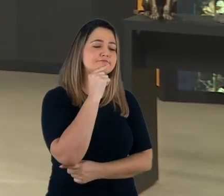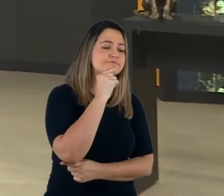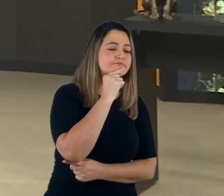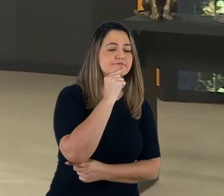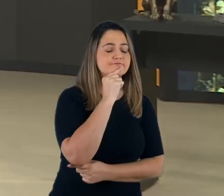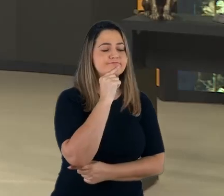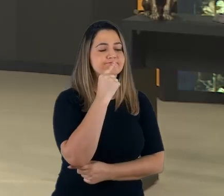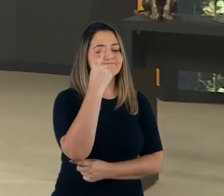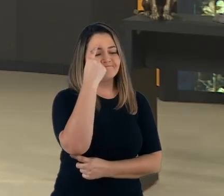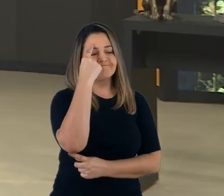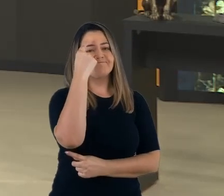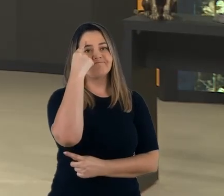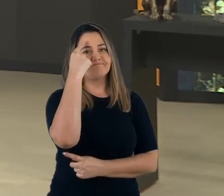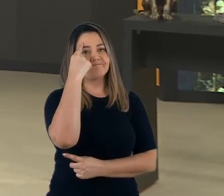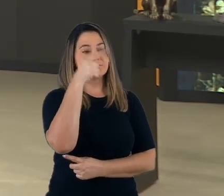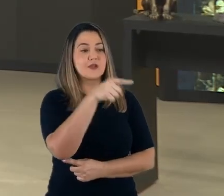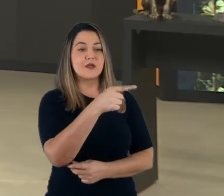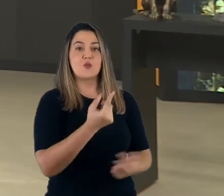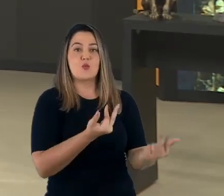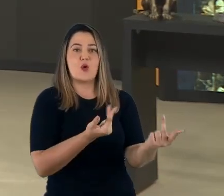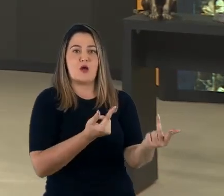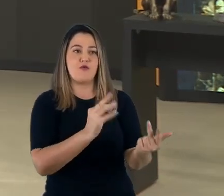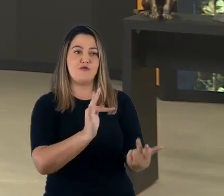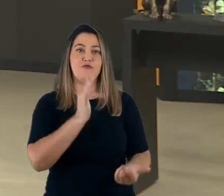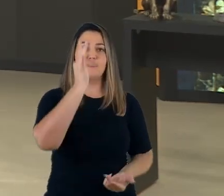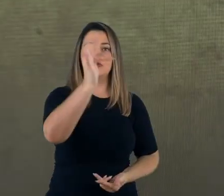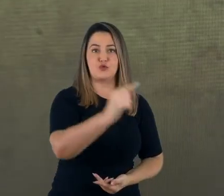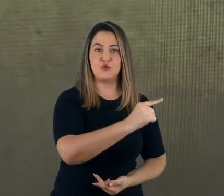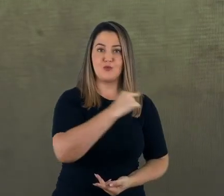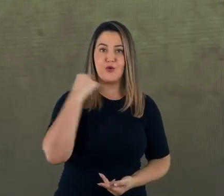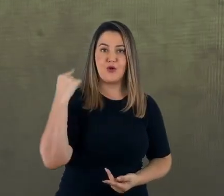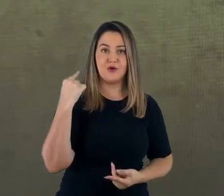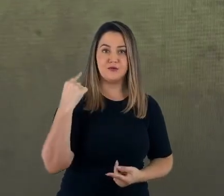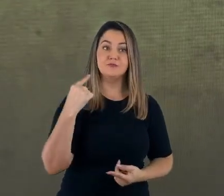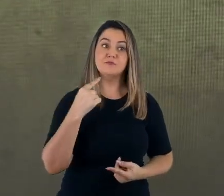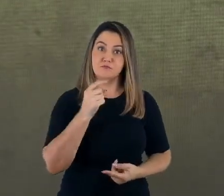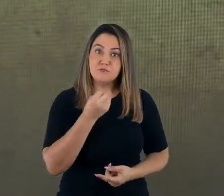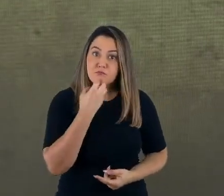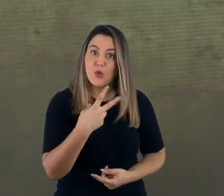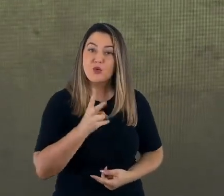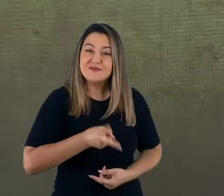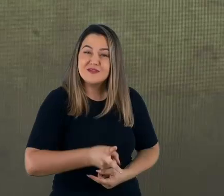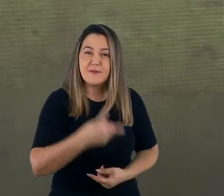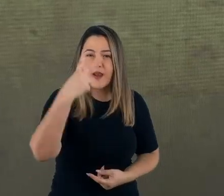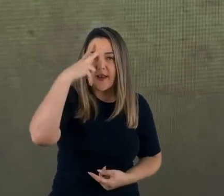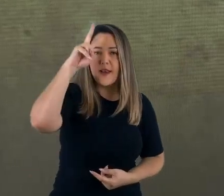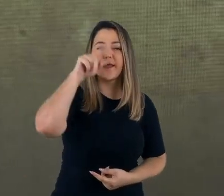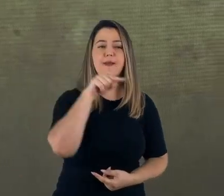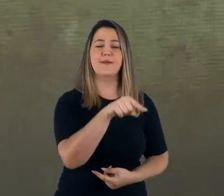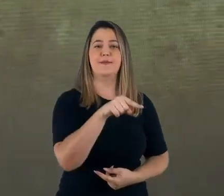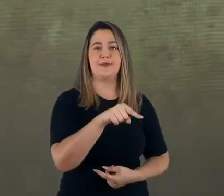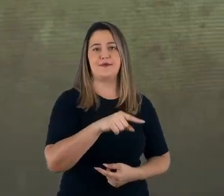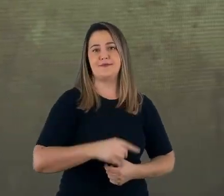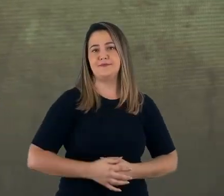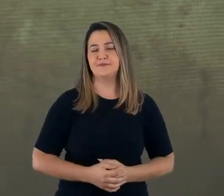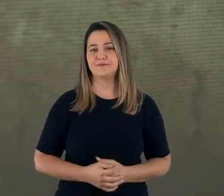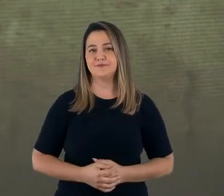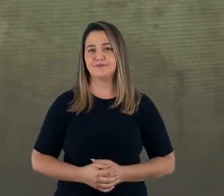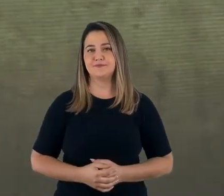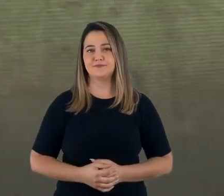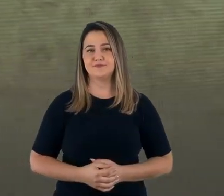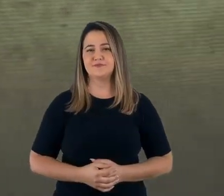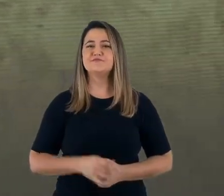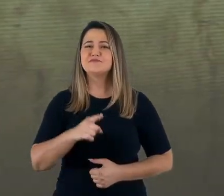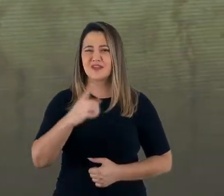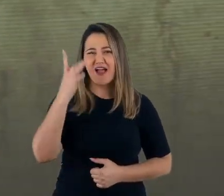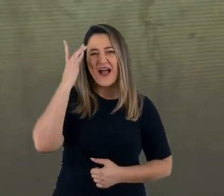vivos nunca devem se esquecer disso. Eclesiastes 7, verso 2. Se você achou o autor